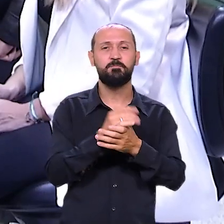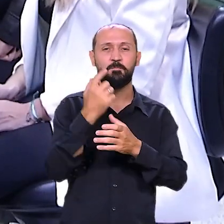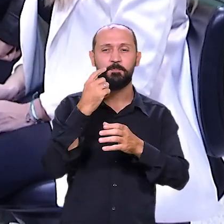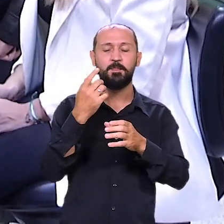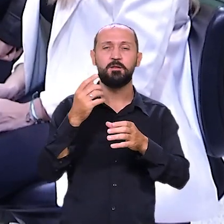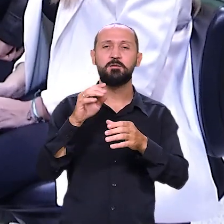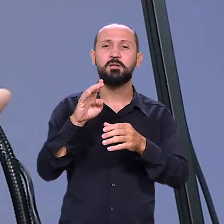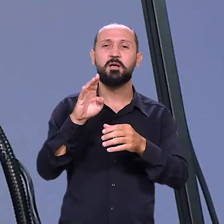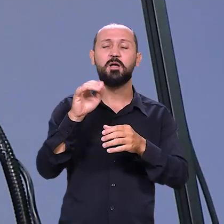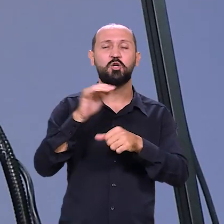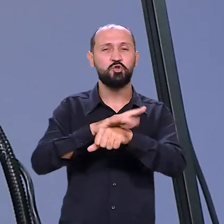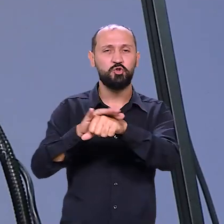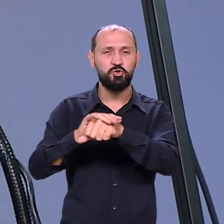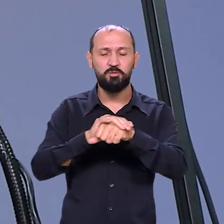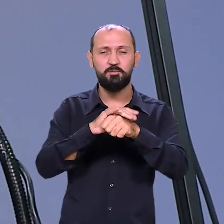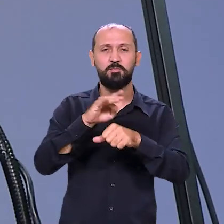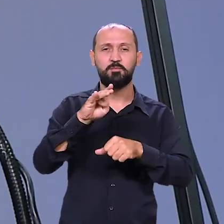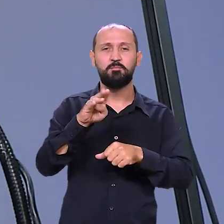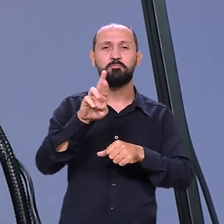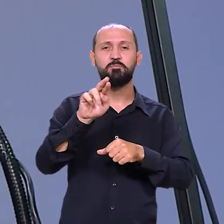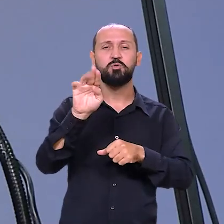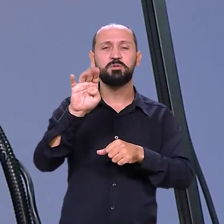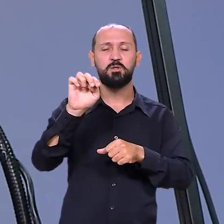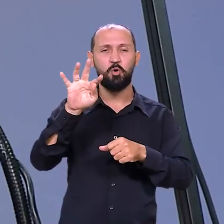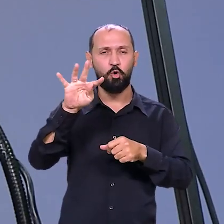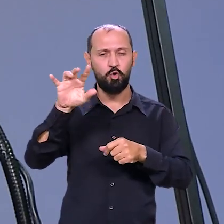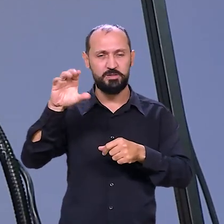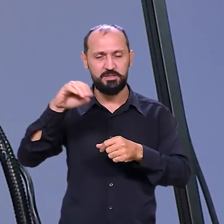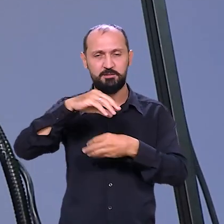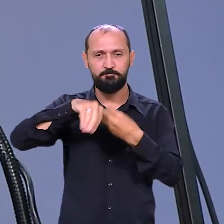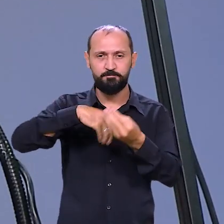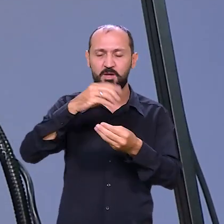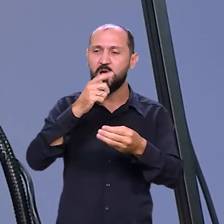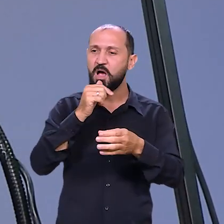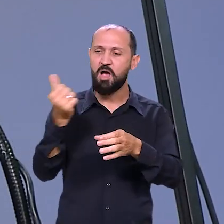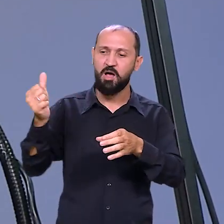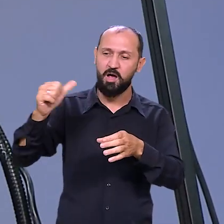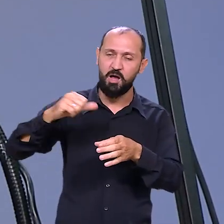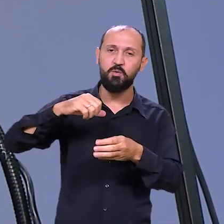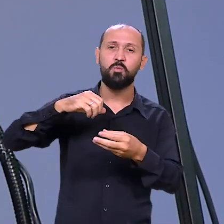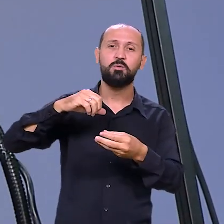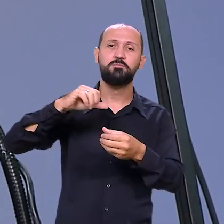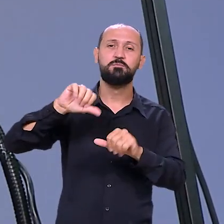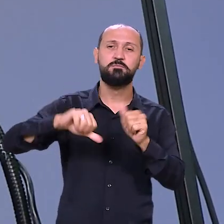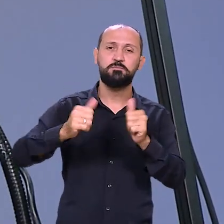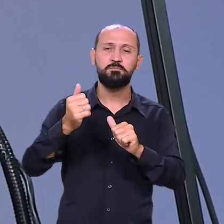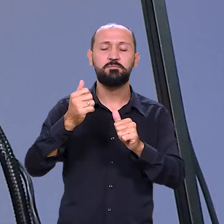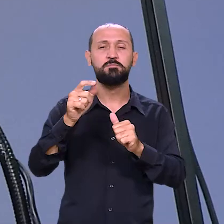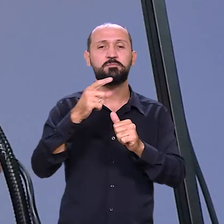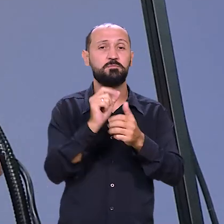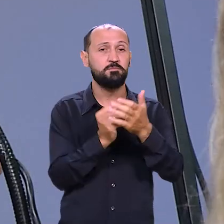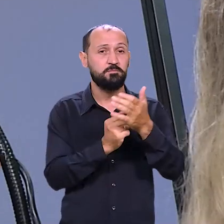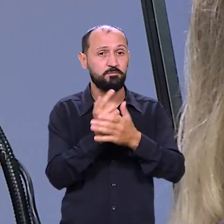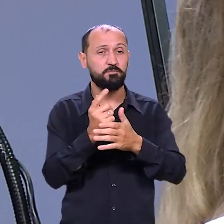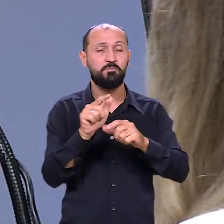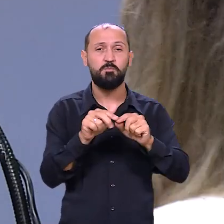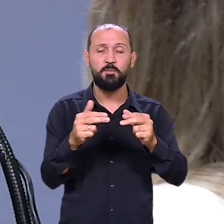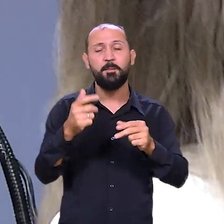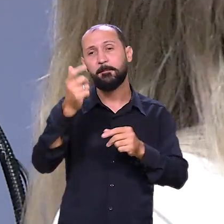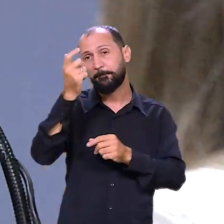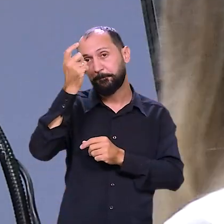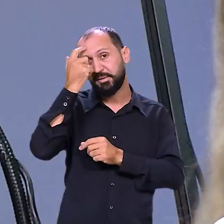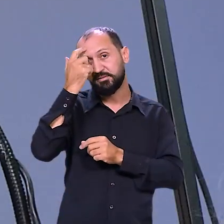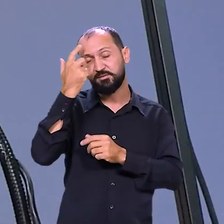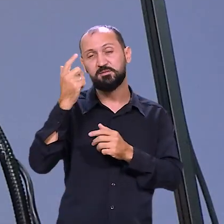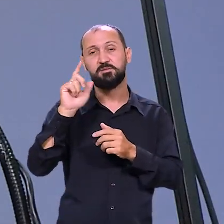da brucelose, né? Tem a questão de a mistura de água no leite. Então, você está comprando um produto